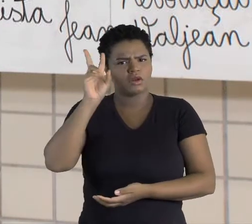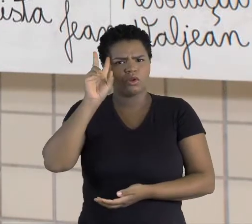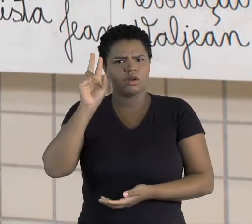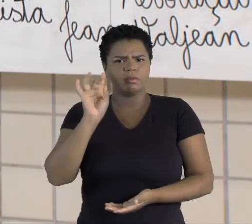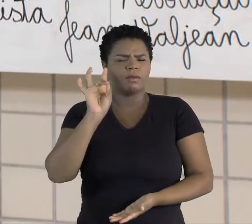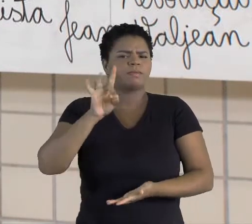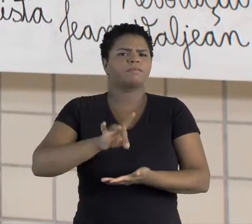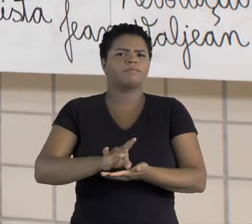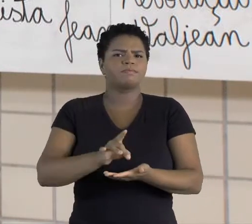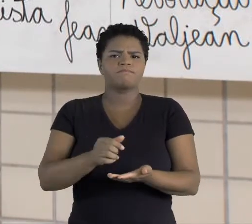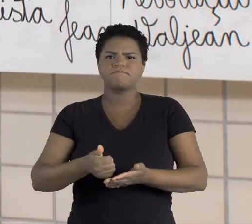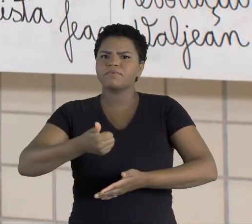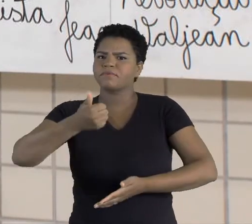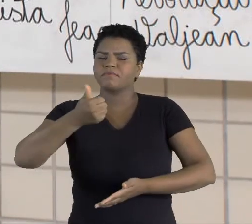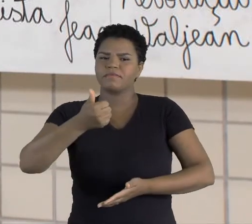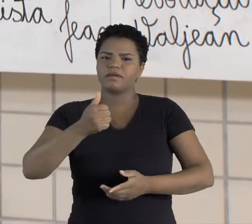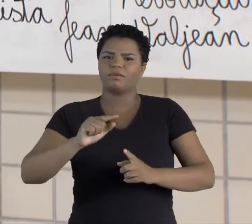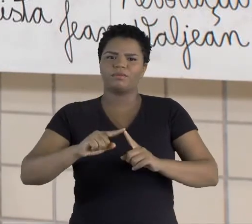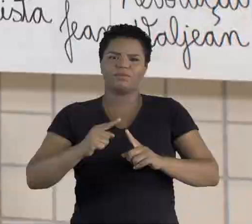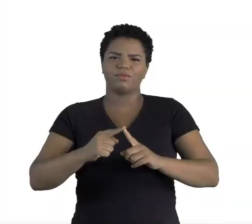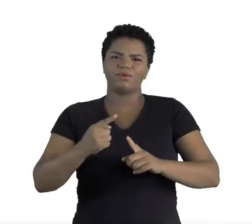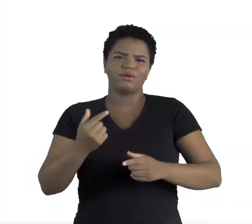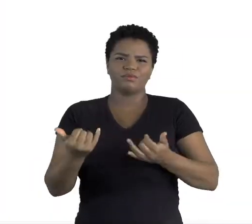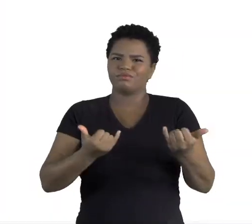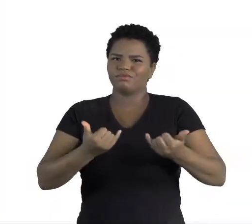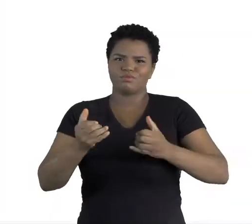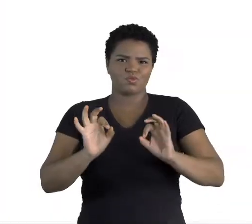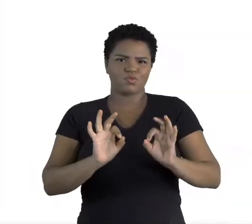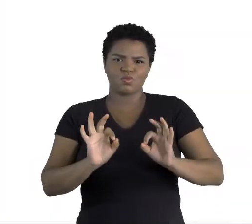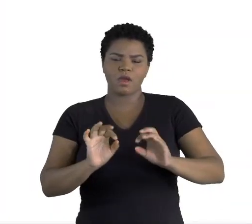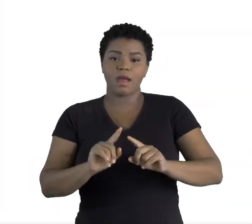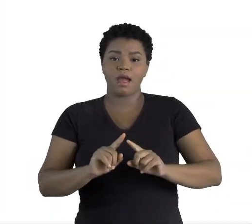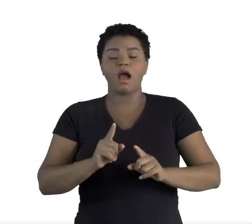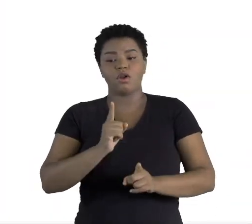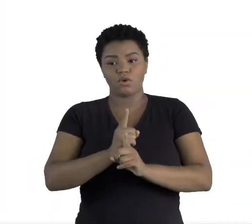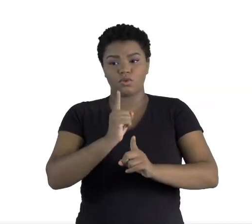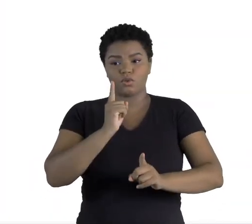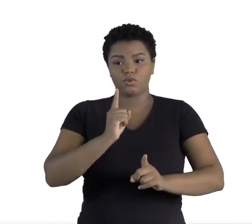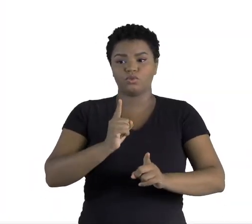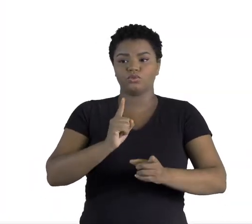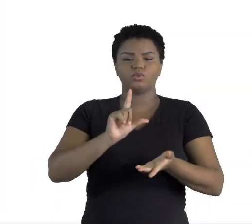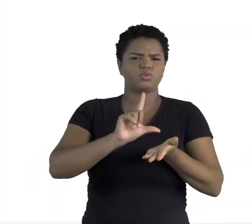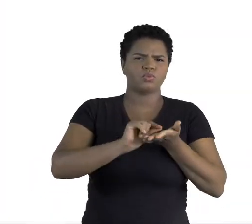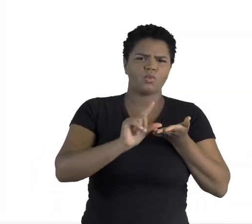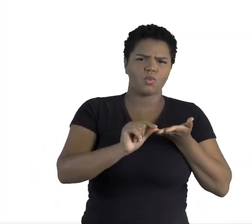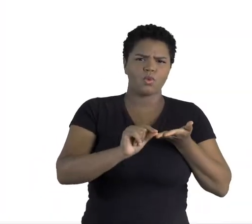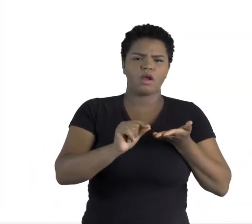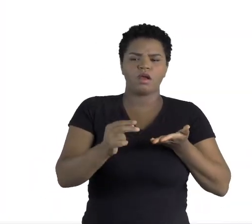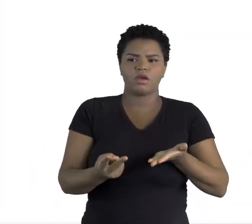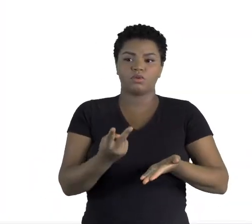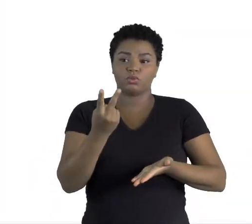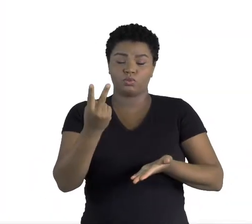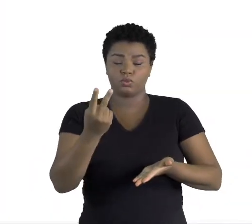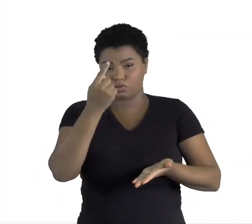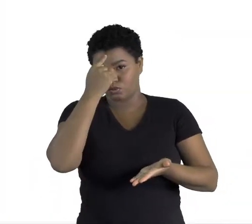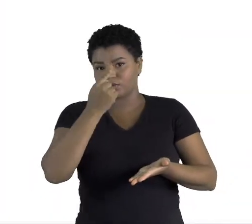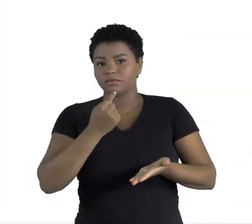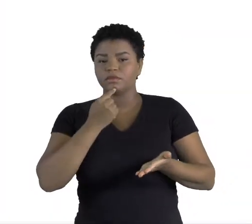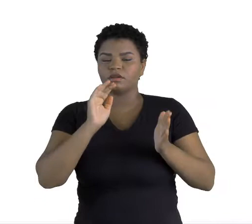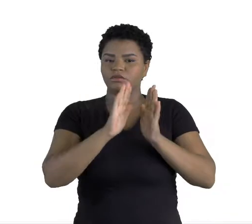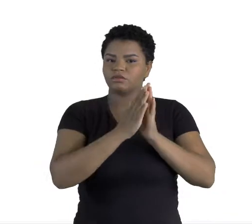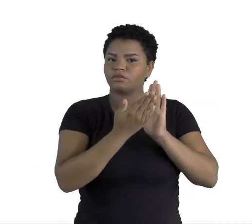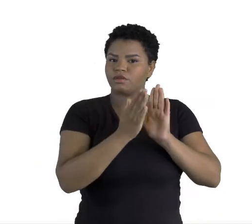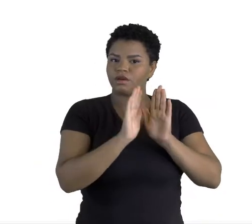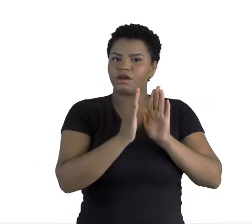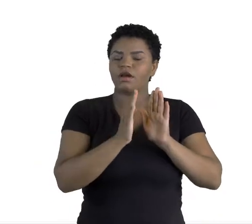eu não tive essa informação. E aí nós encontramos em um artigo essas duas capas aí, né? Com o